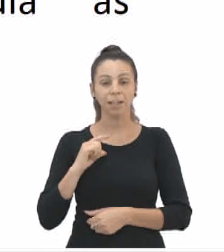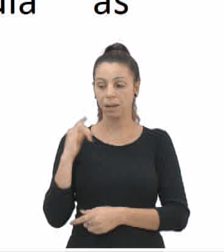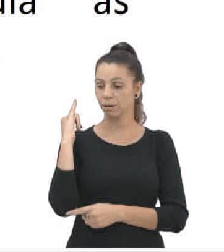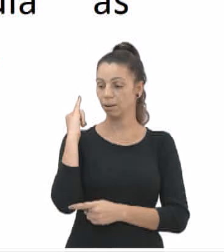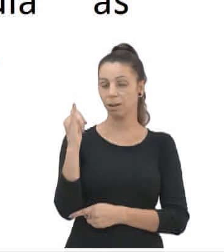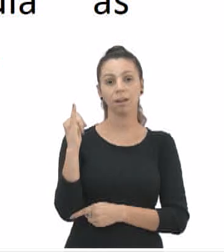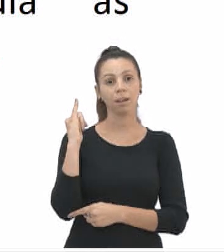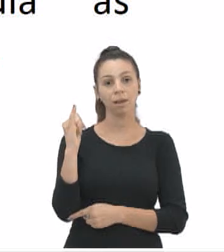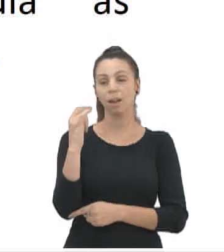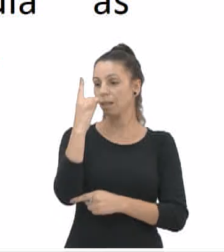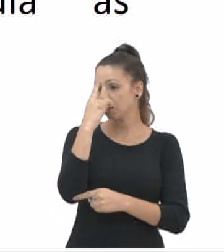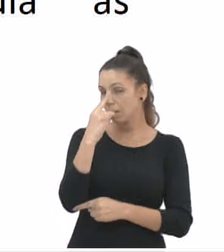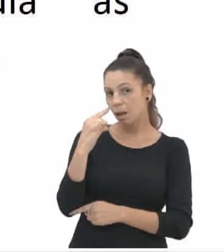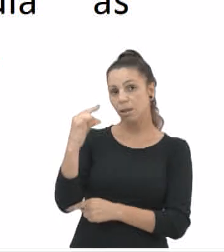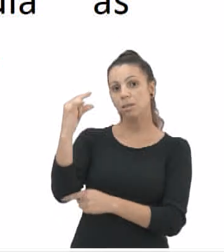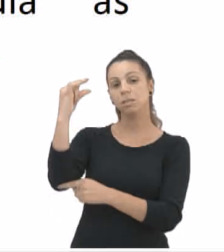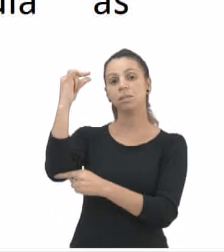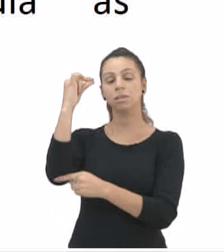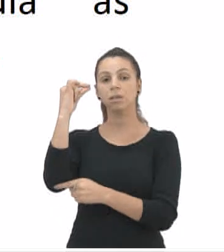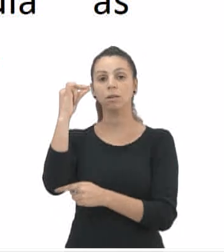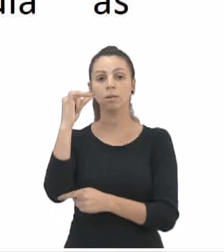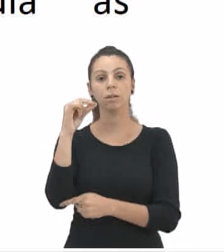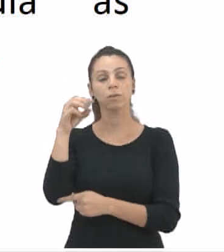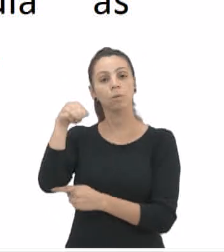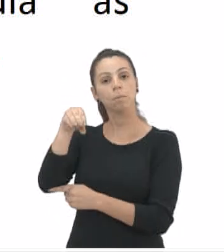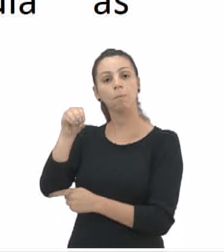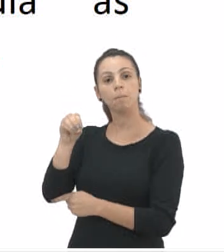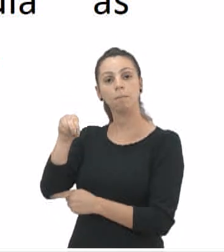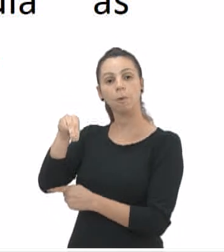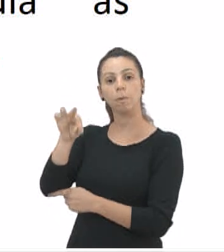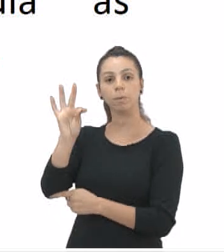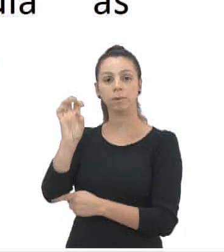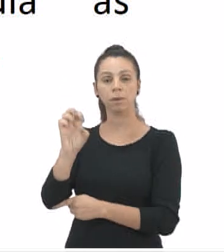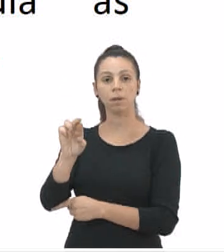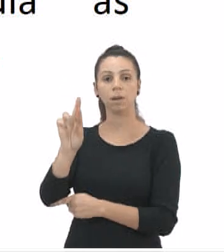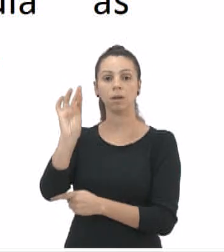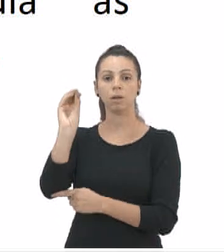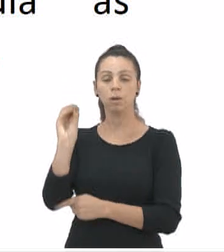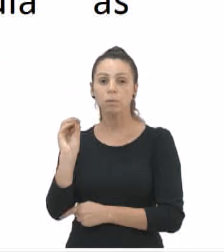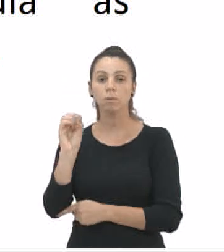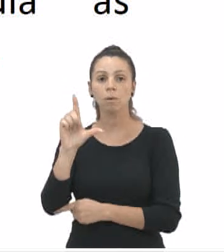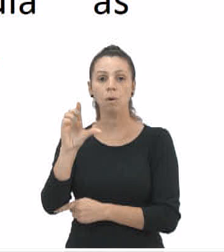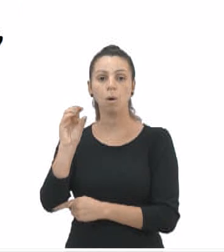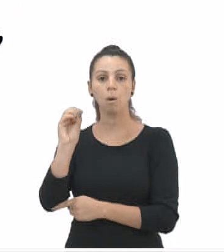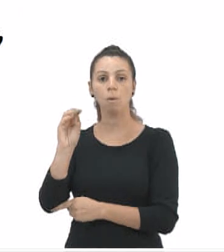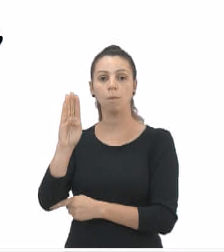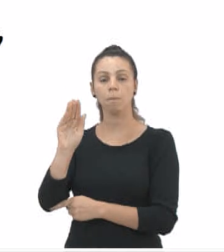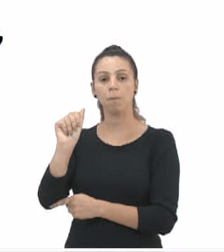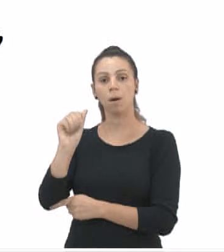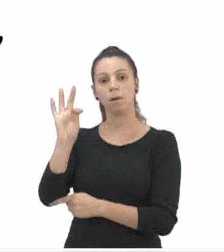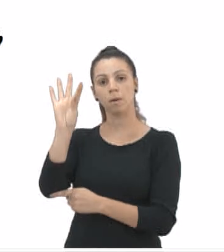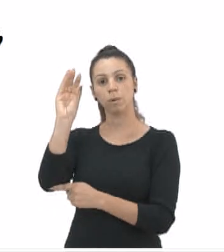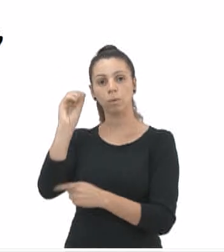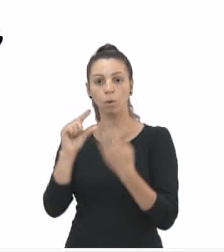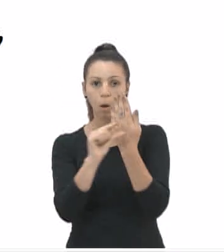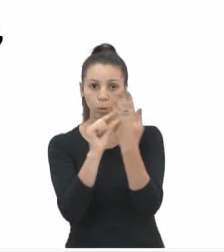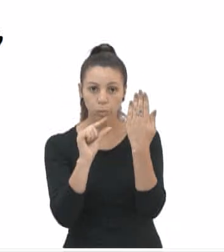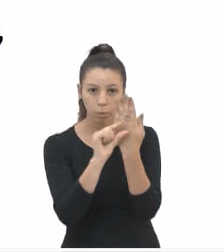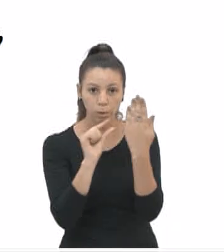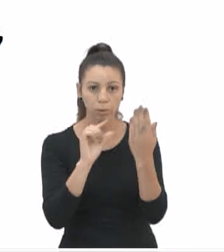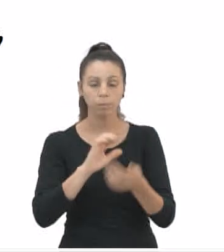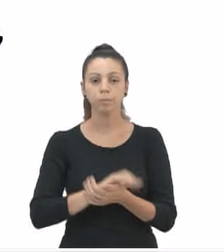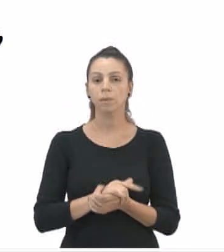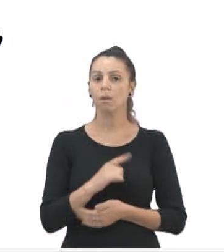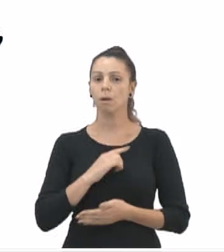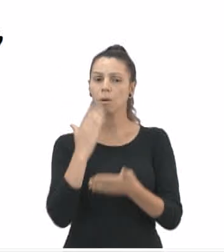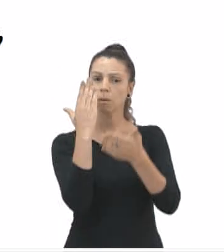Narizinho, de Monteiro Lobato. Era um livro grosso, meu Deus, era um livro